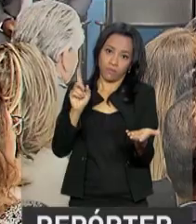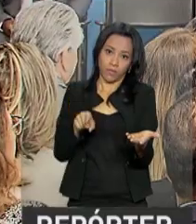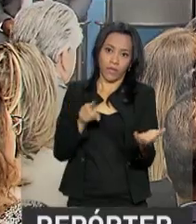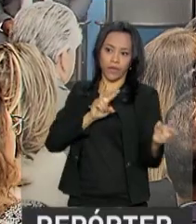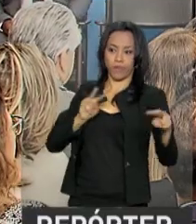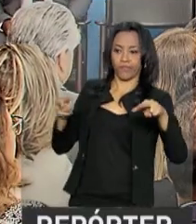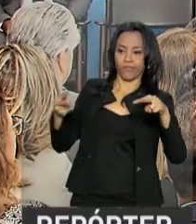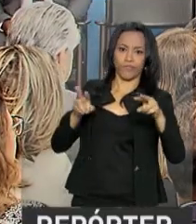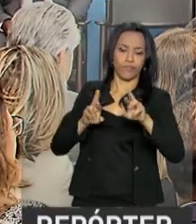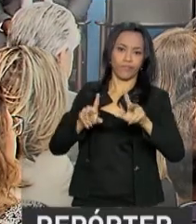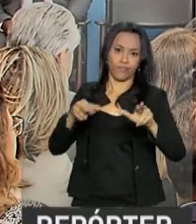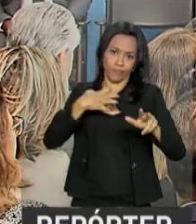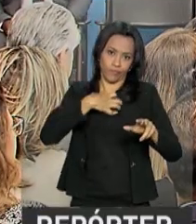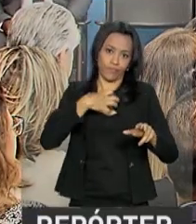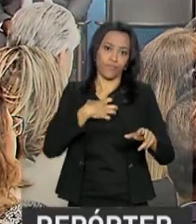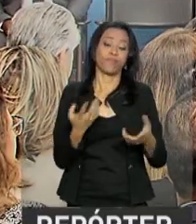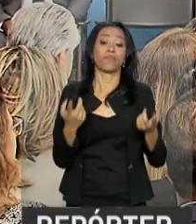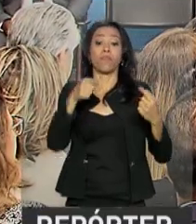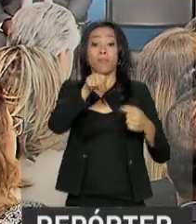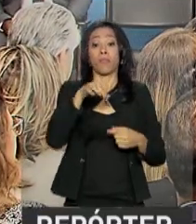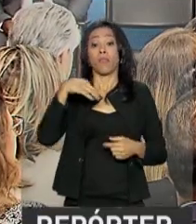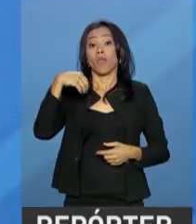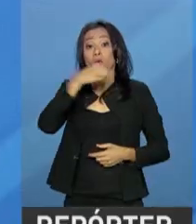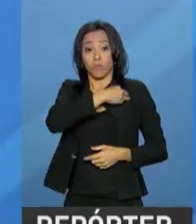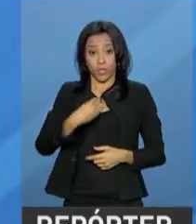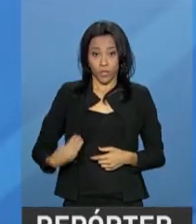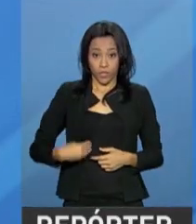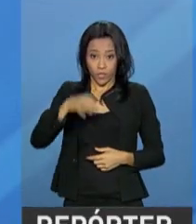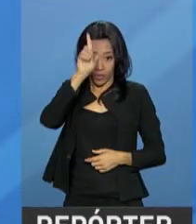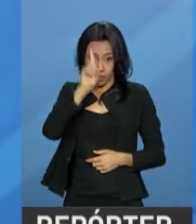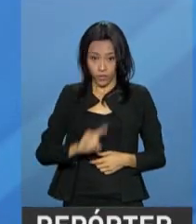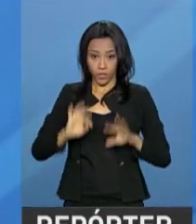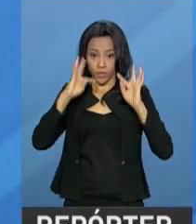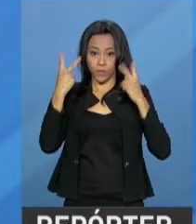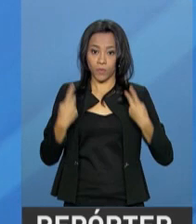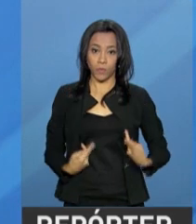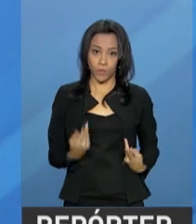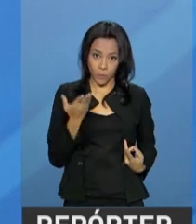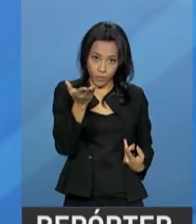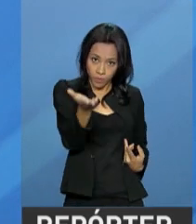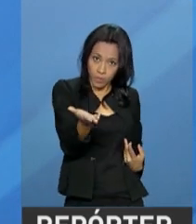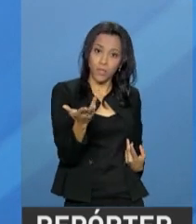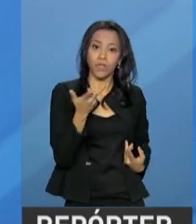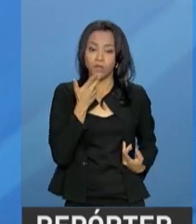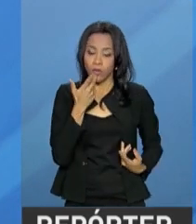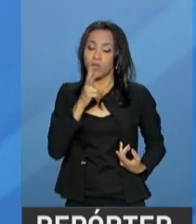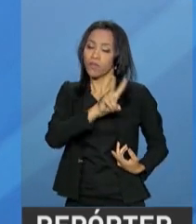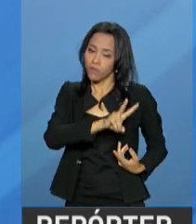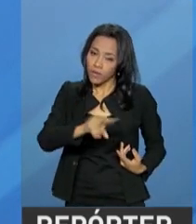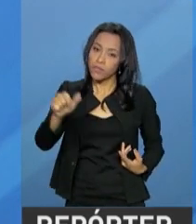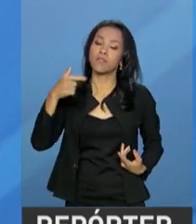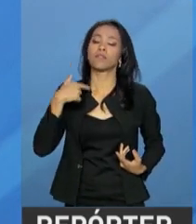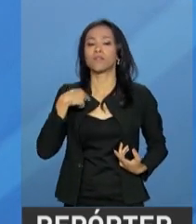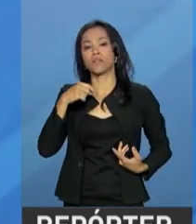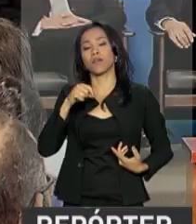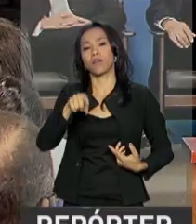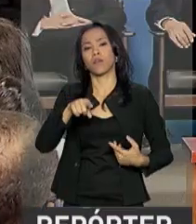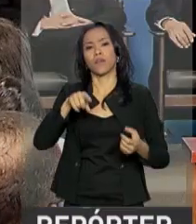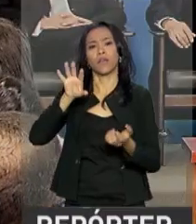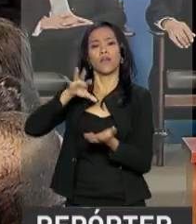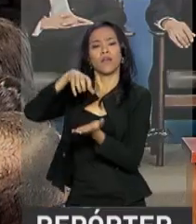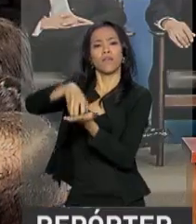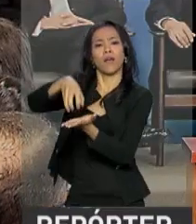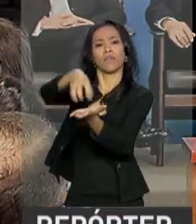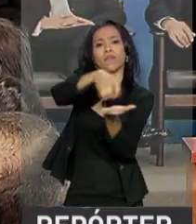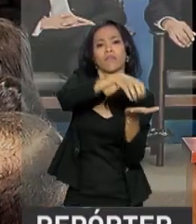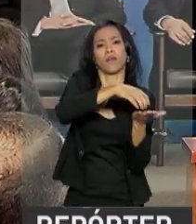formas. O ministro dos Direitos Humanos afirmou que a mudança será aplicada na administração pública, autarquias, fundações